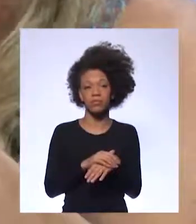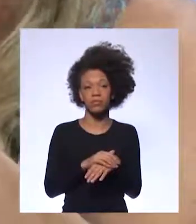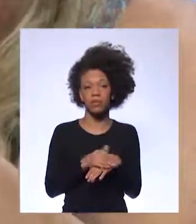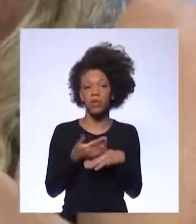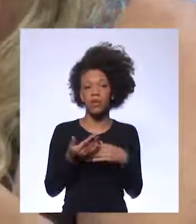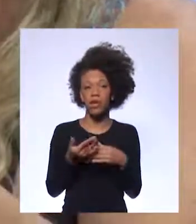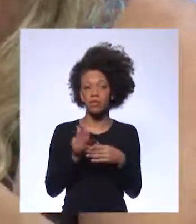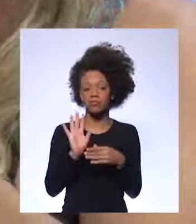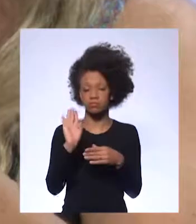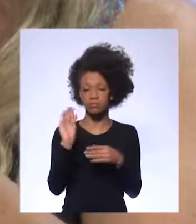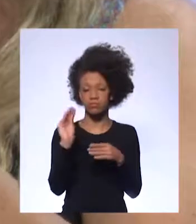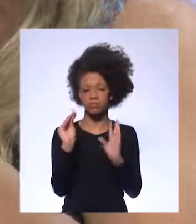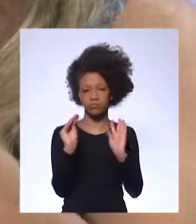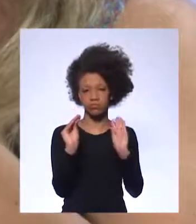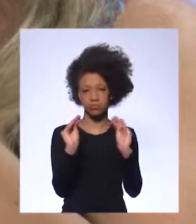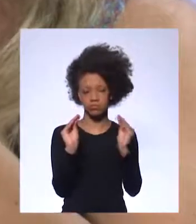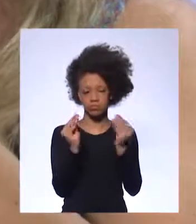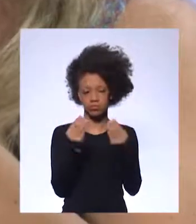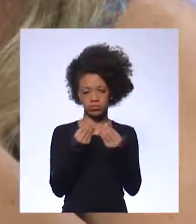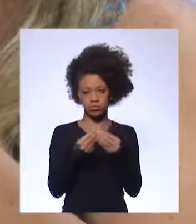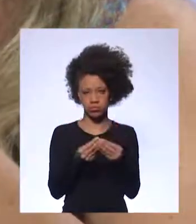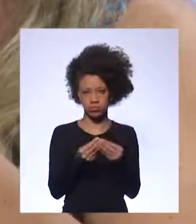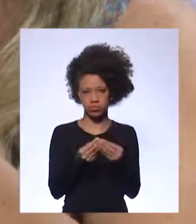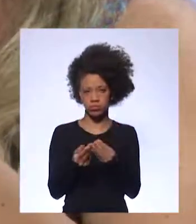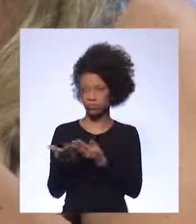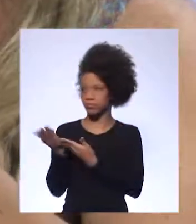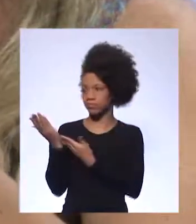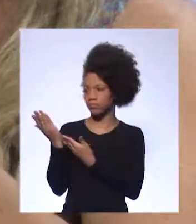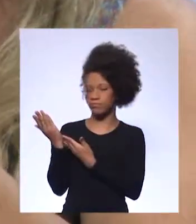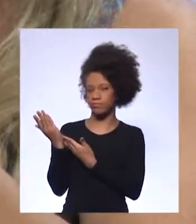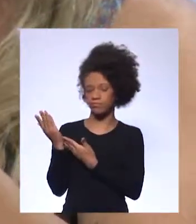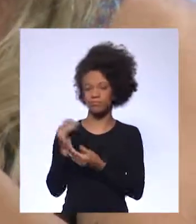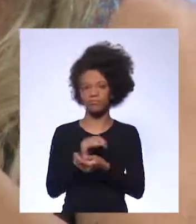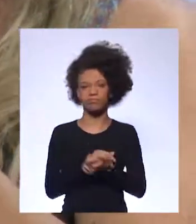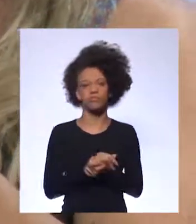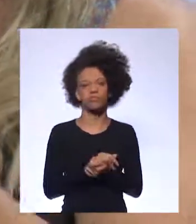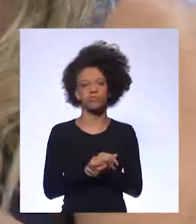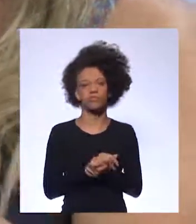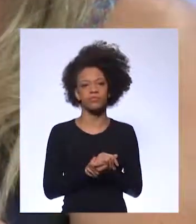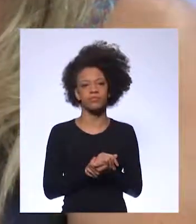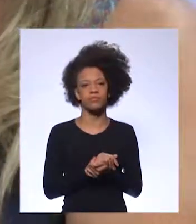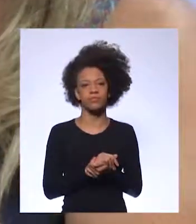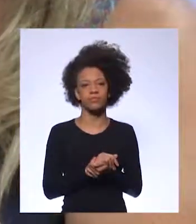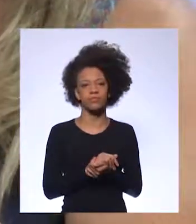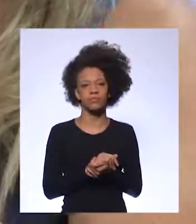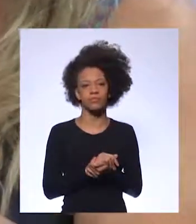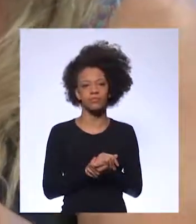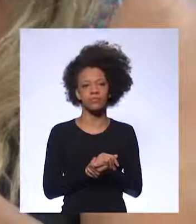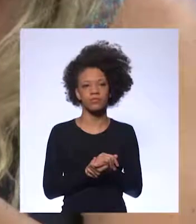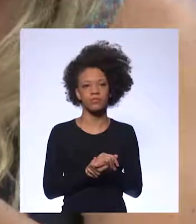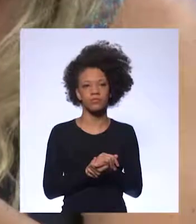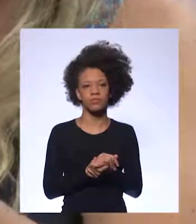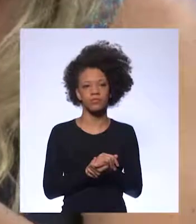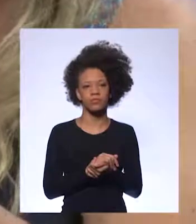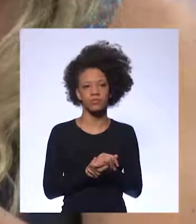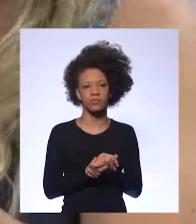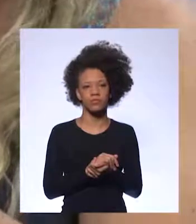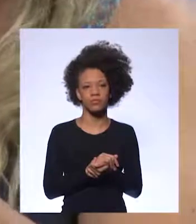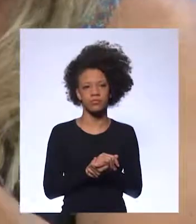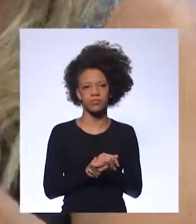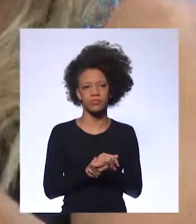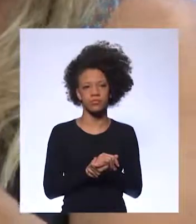elas vão se encontrar elas marcaram encontro elas vão se encontrar se